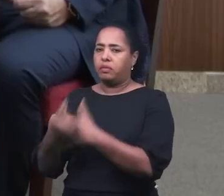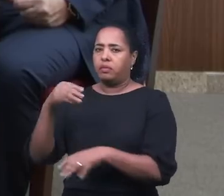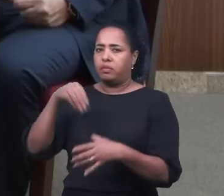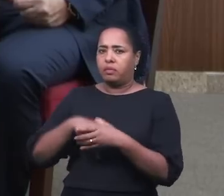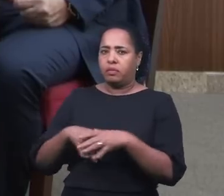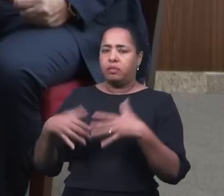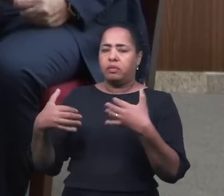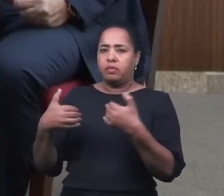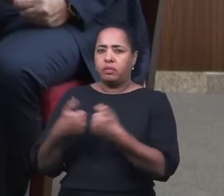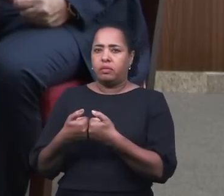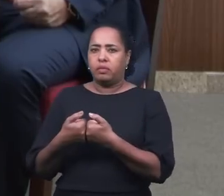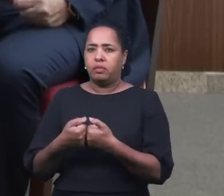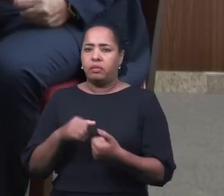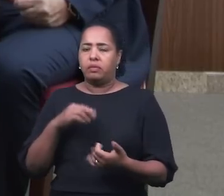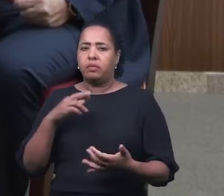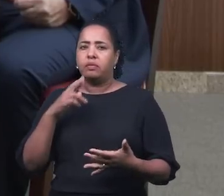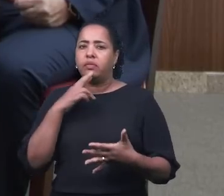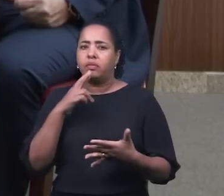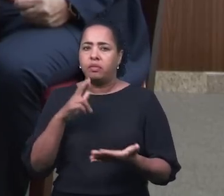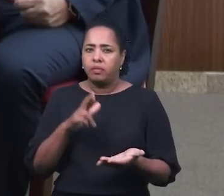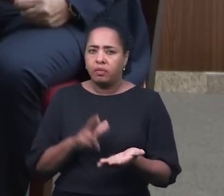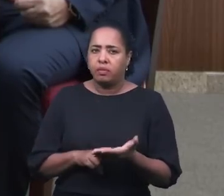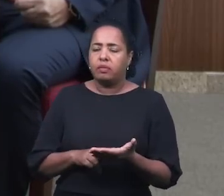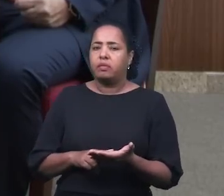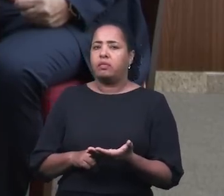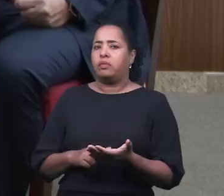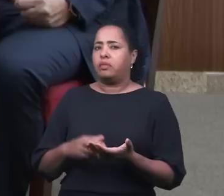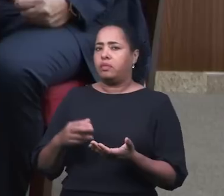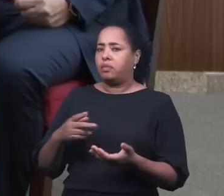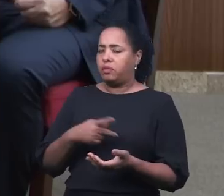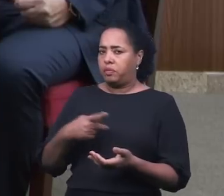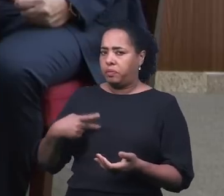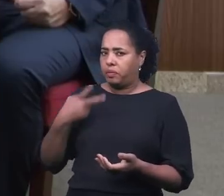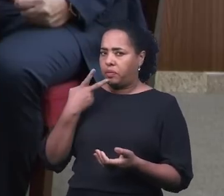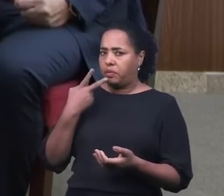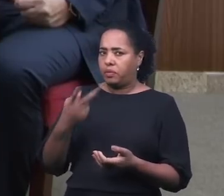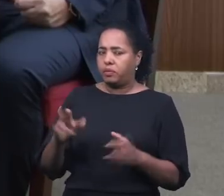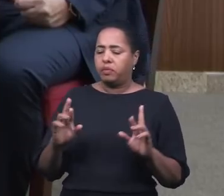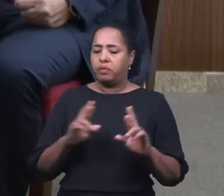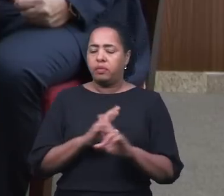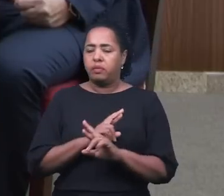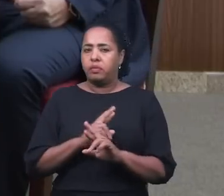arca. E a consequência disso, meus irmãos, como bem falado pelo pastor Edson, é o